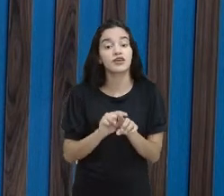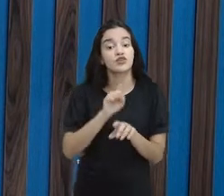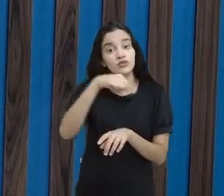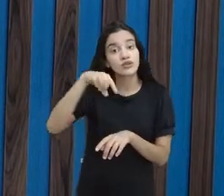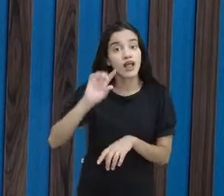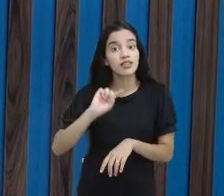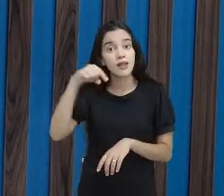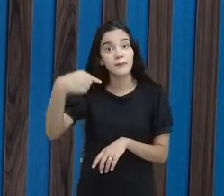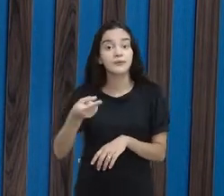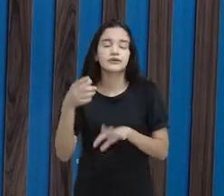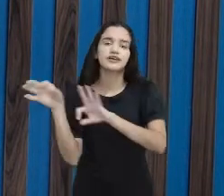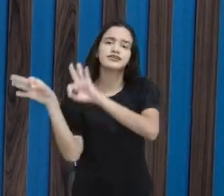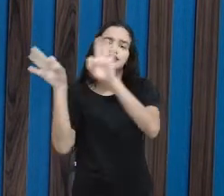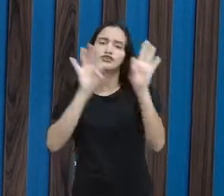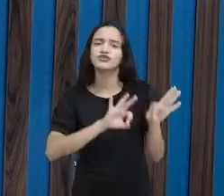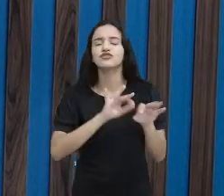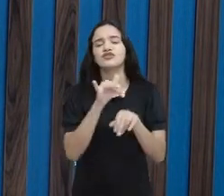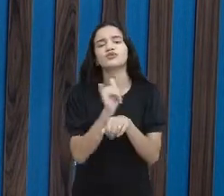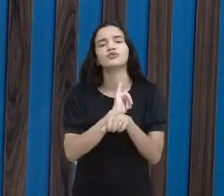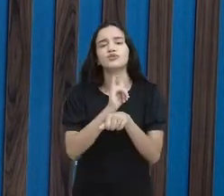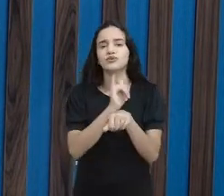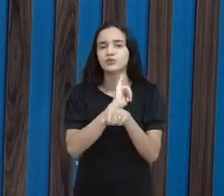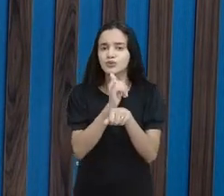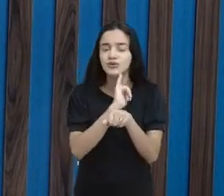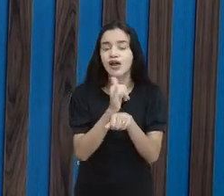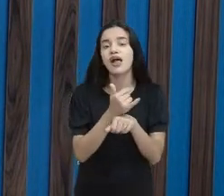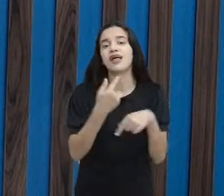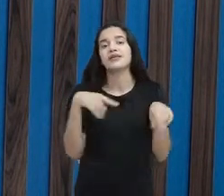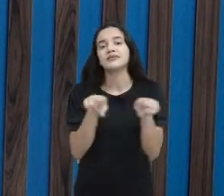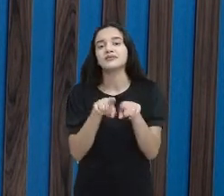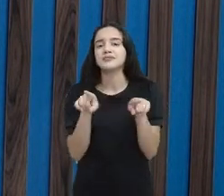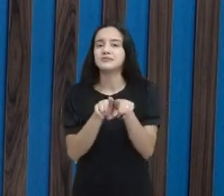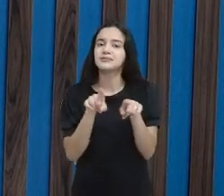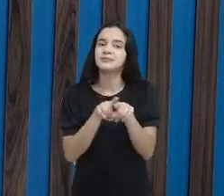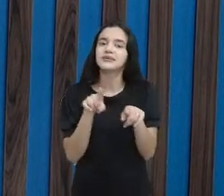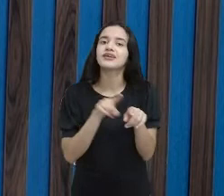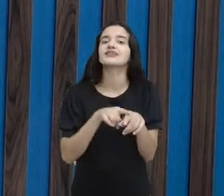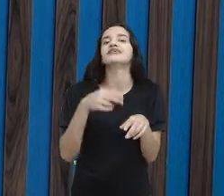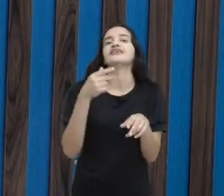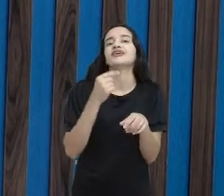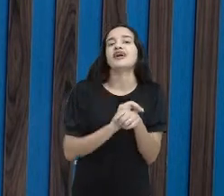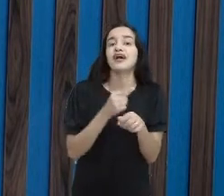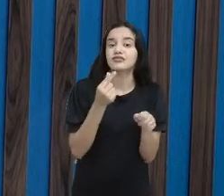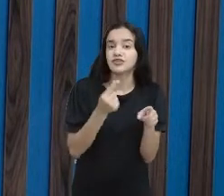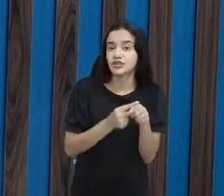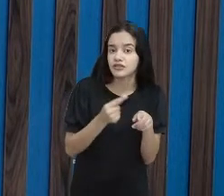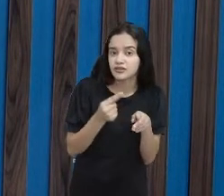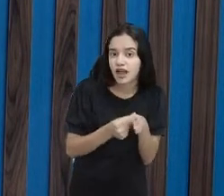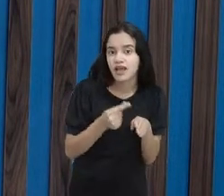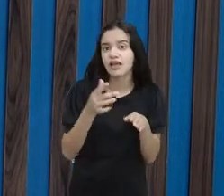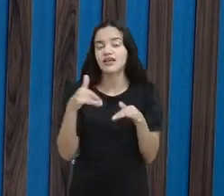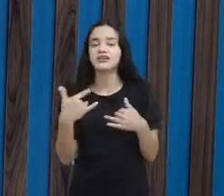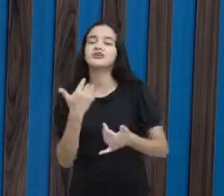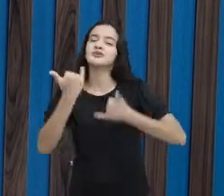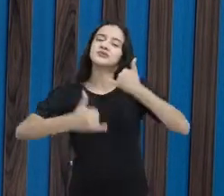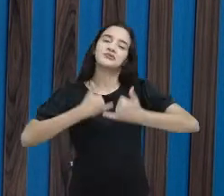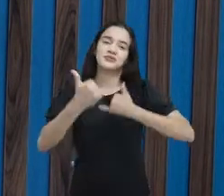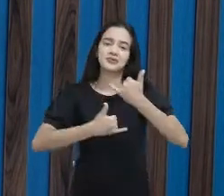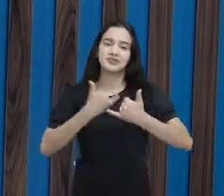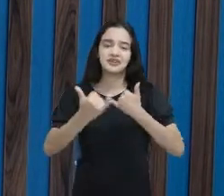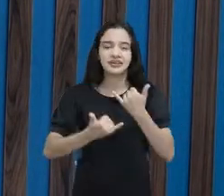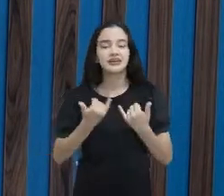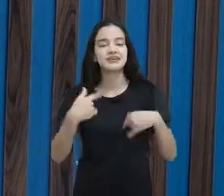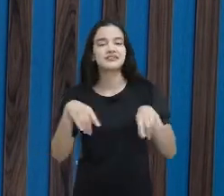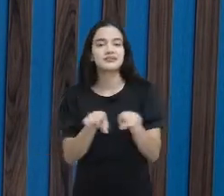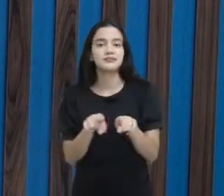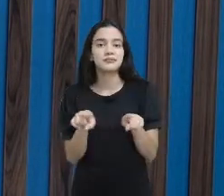de assistirem seus vídeos no YouTube, de verem suas séries, de jogar, tudo junto aí misturado, tá? Mas de